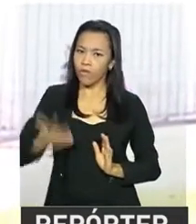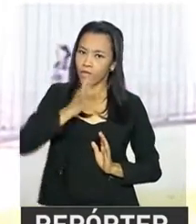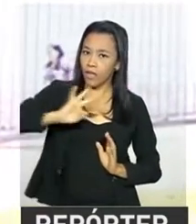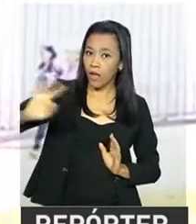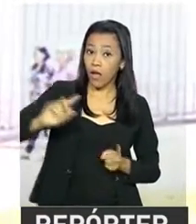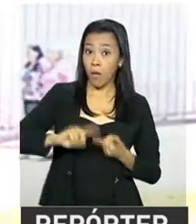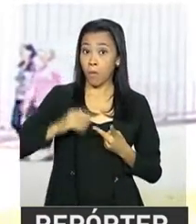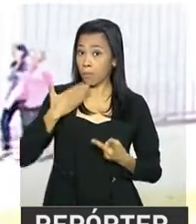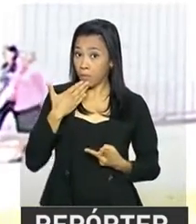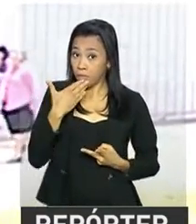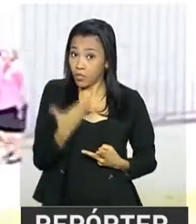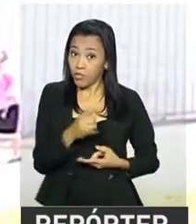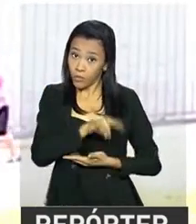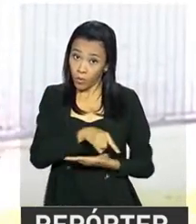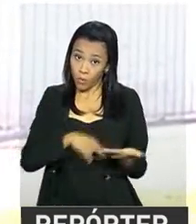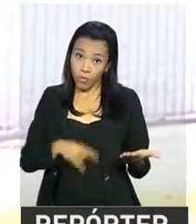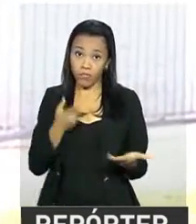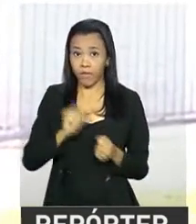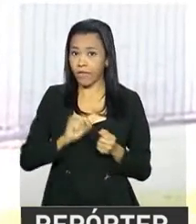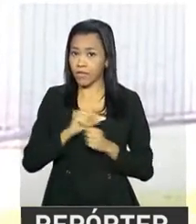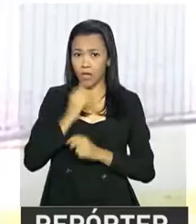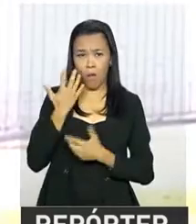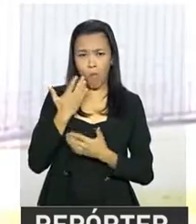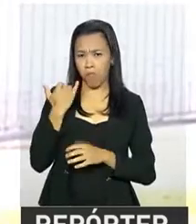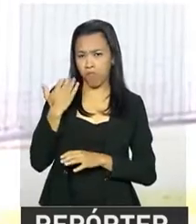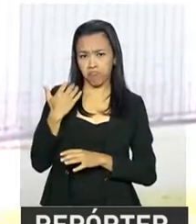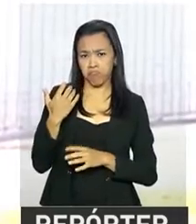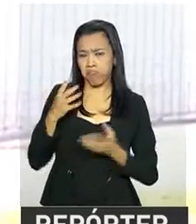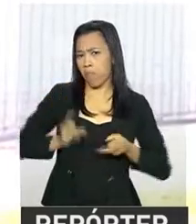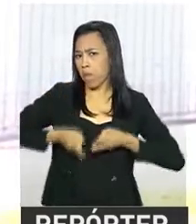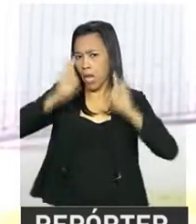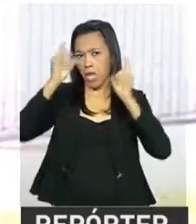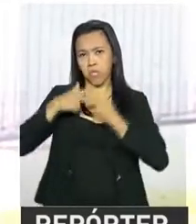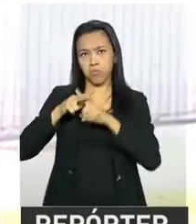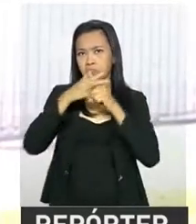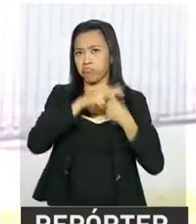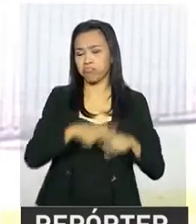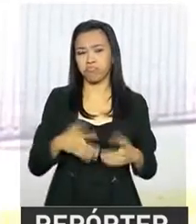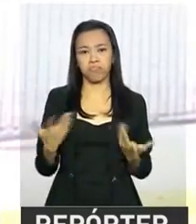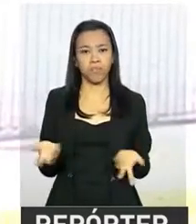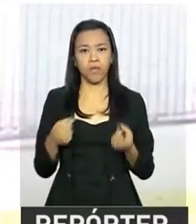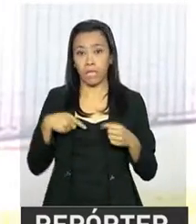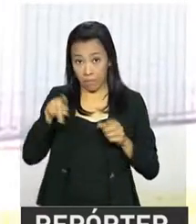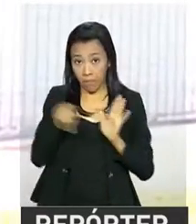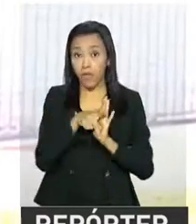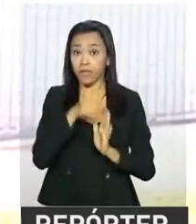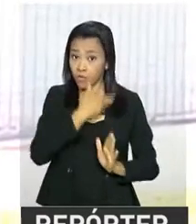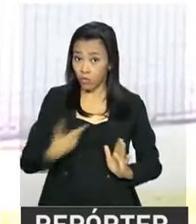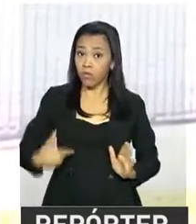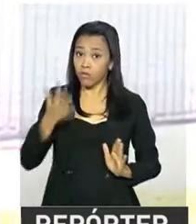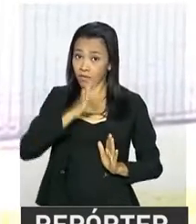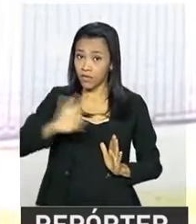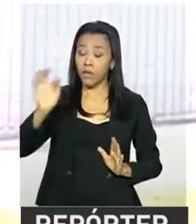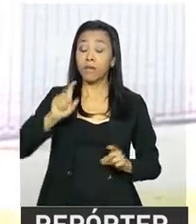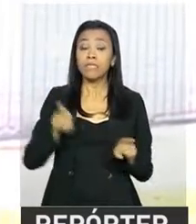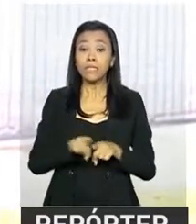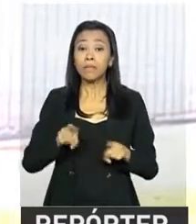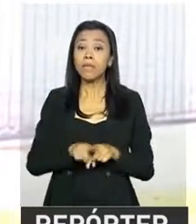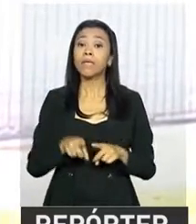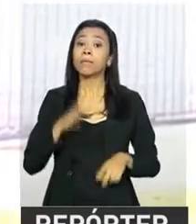autorização para fazer algum tipo de obra em prédio ou terreno que pertence ao governo federal e ainda pedir